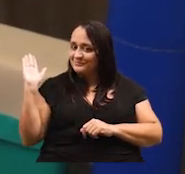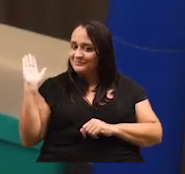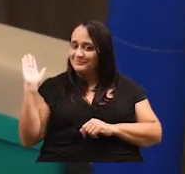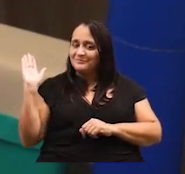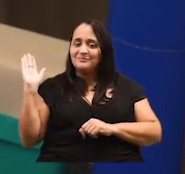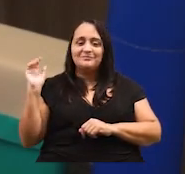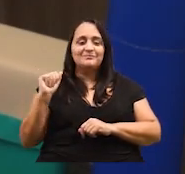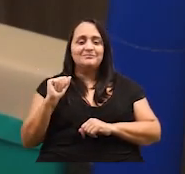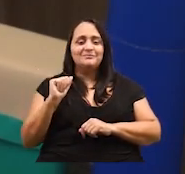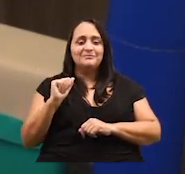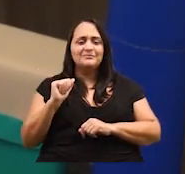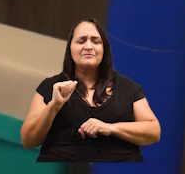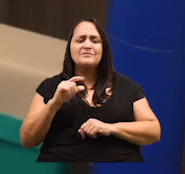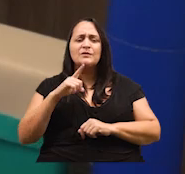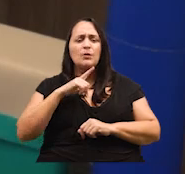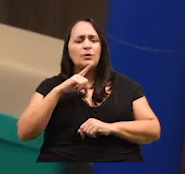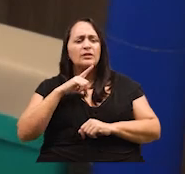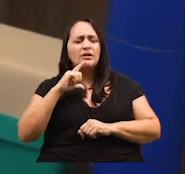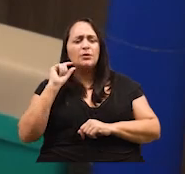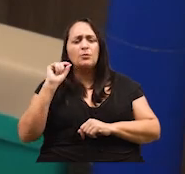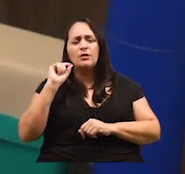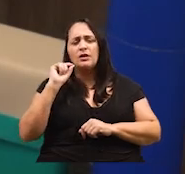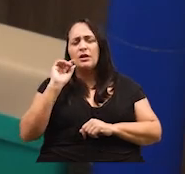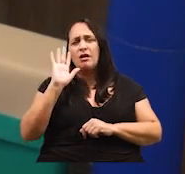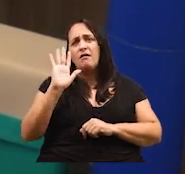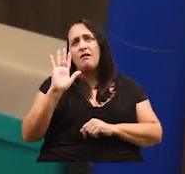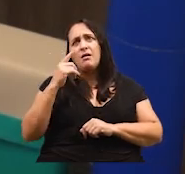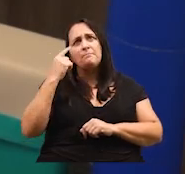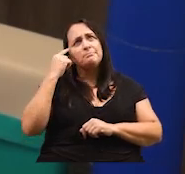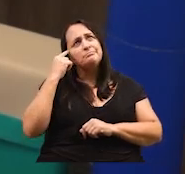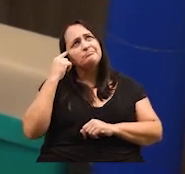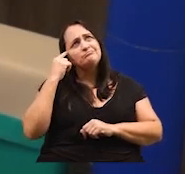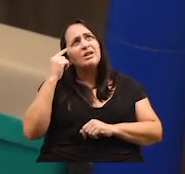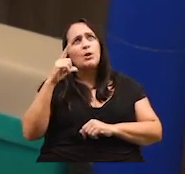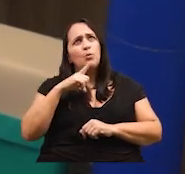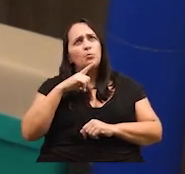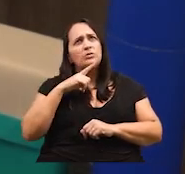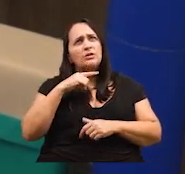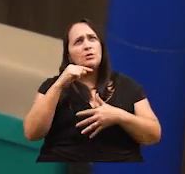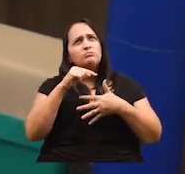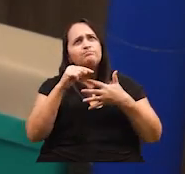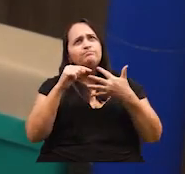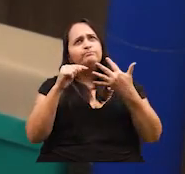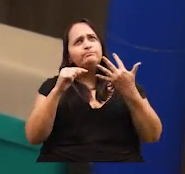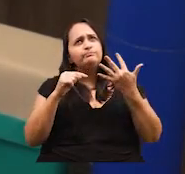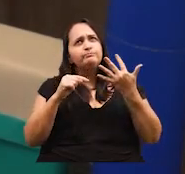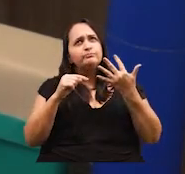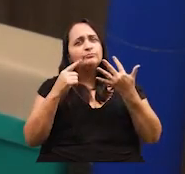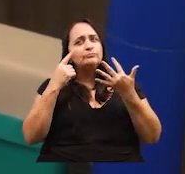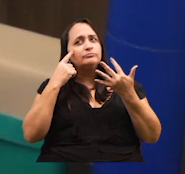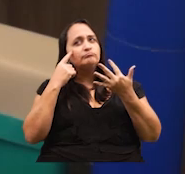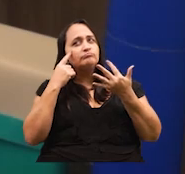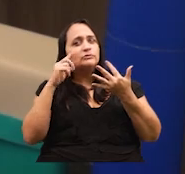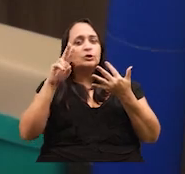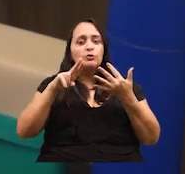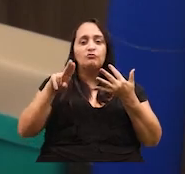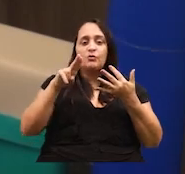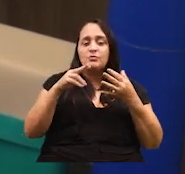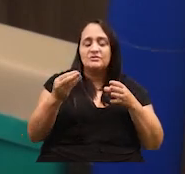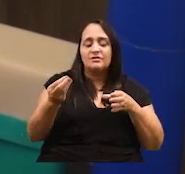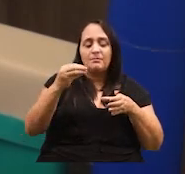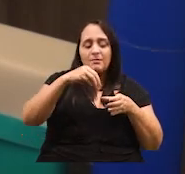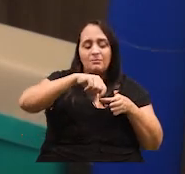Aqui é a coisa que a gente sempre se preocupa na cozinha. Ai, será que eu tenho os ingredientes? Então, na receita, isso aqui que eu coloquei